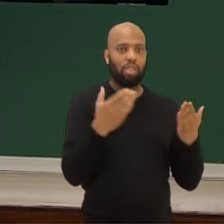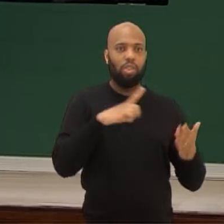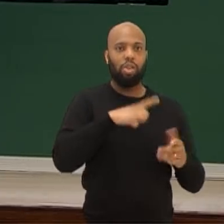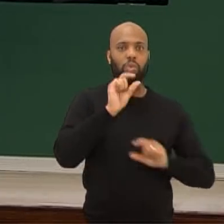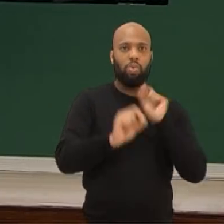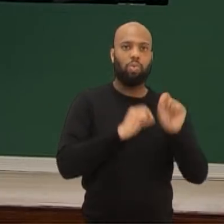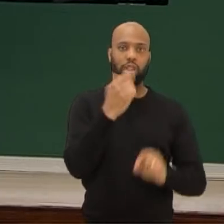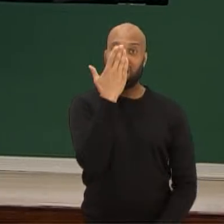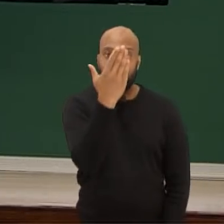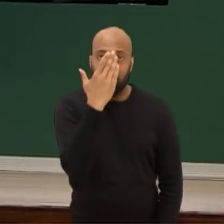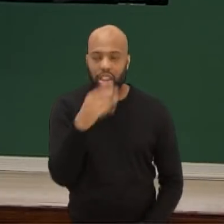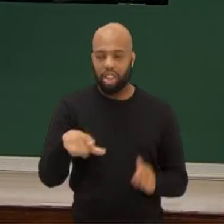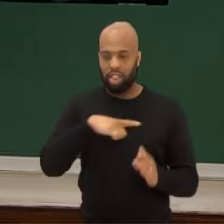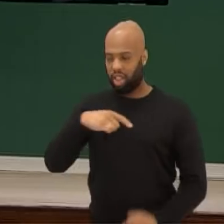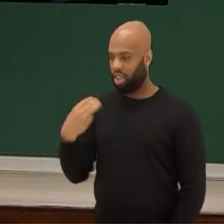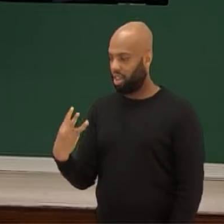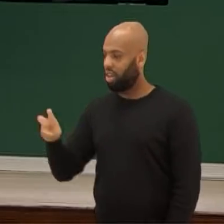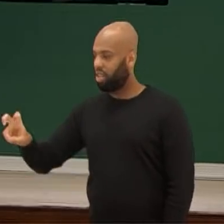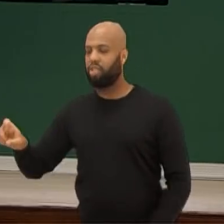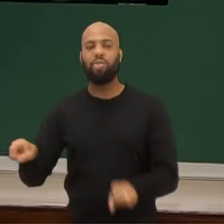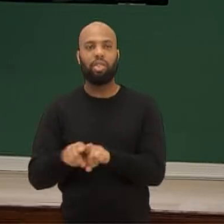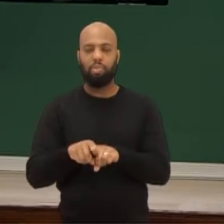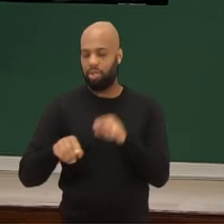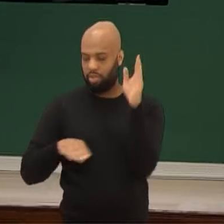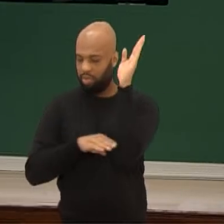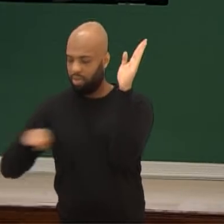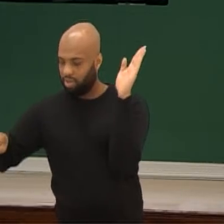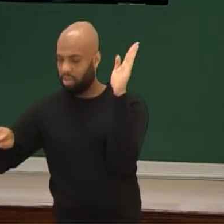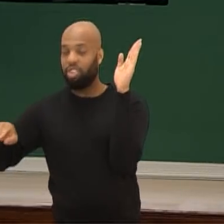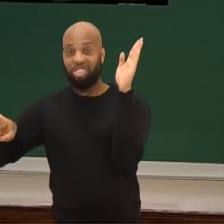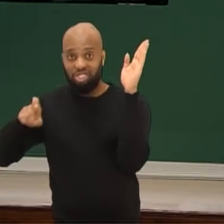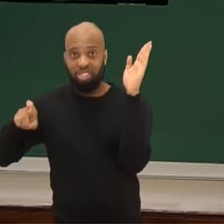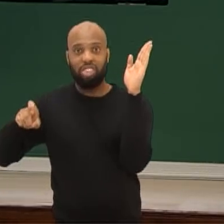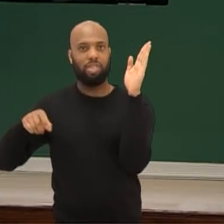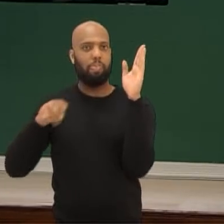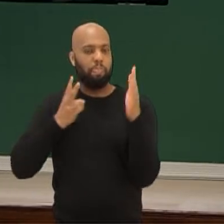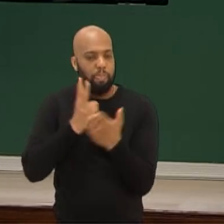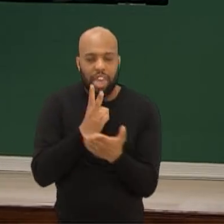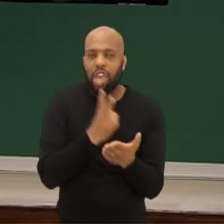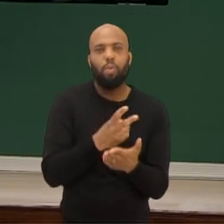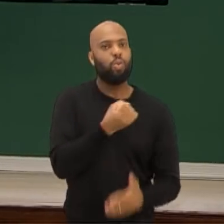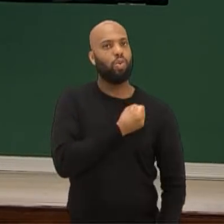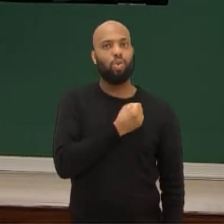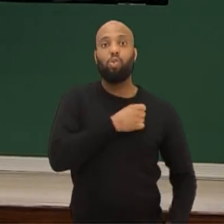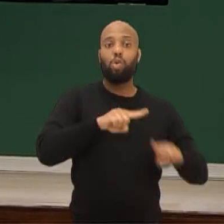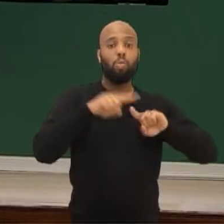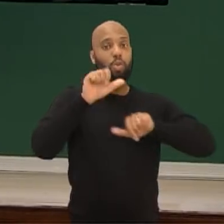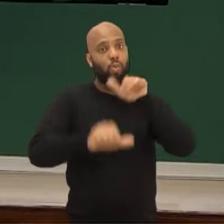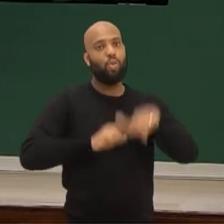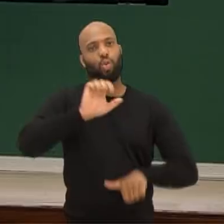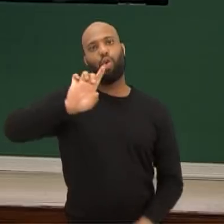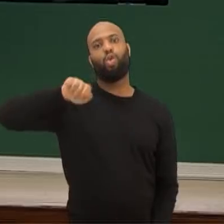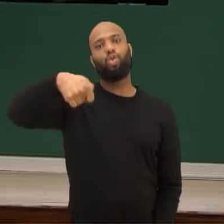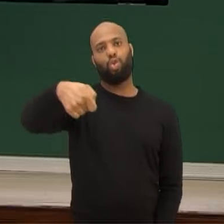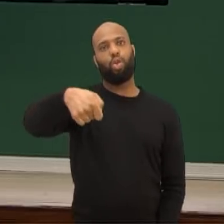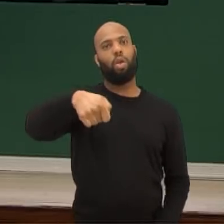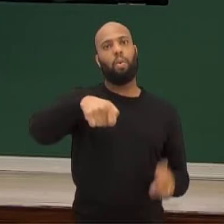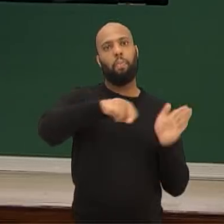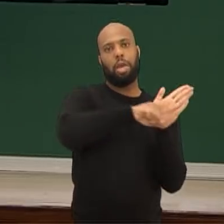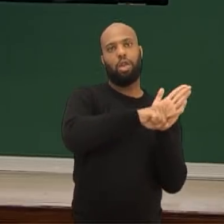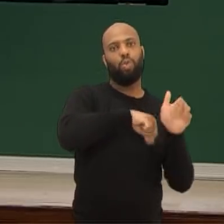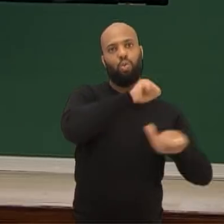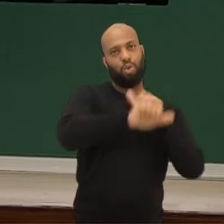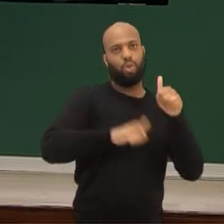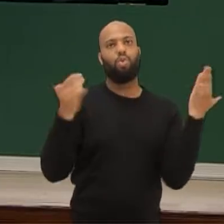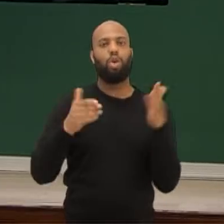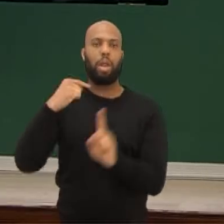refletido, ele está no 3 e no 5. Mantém a sua posição, mantém a sua simetria com relação